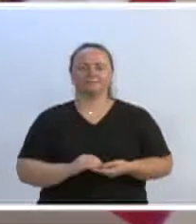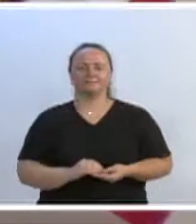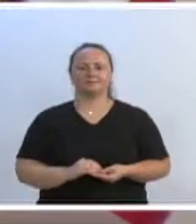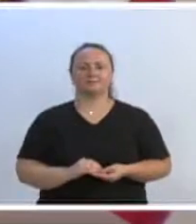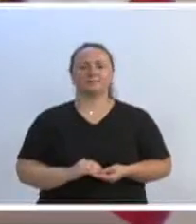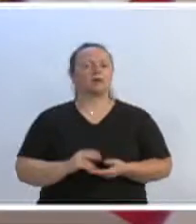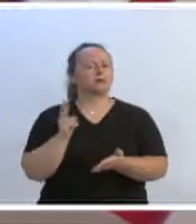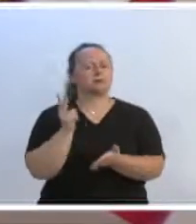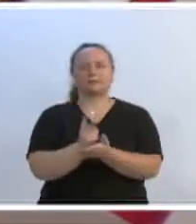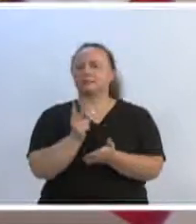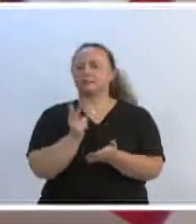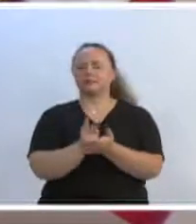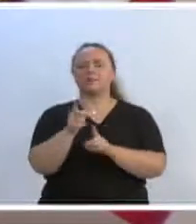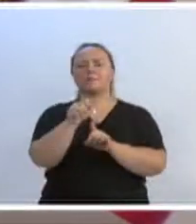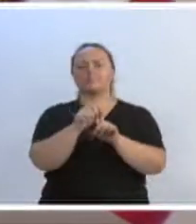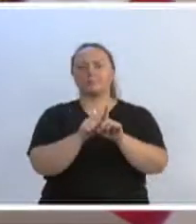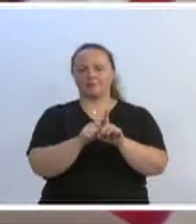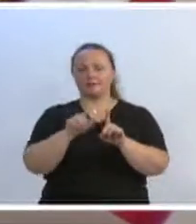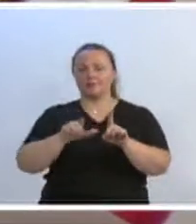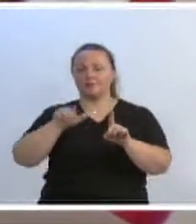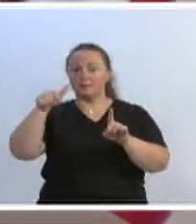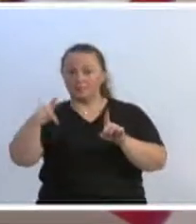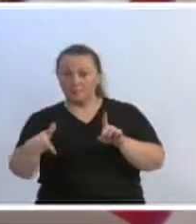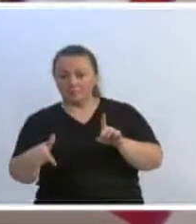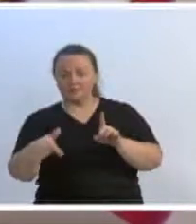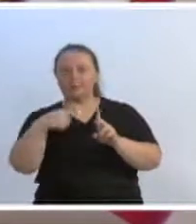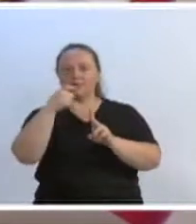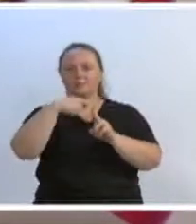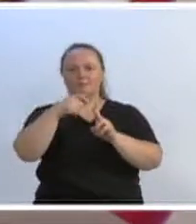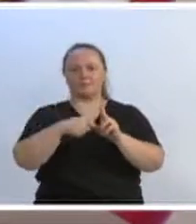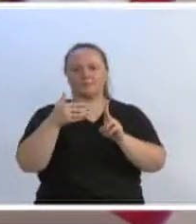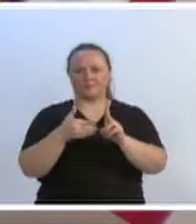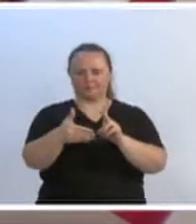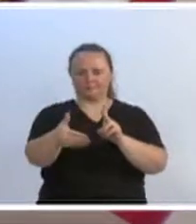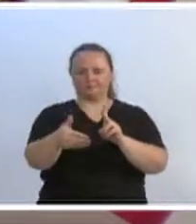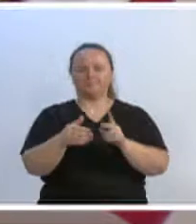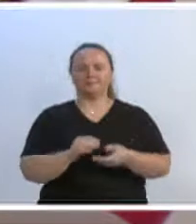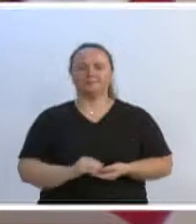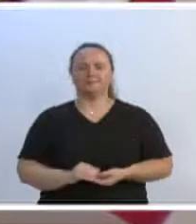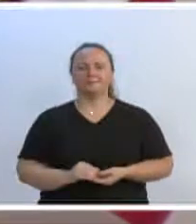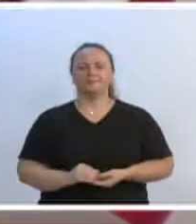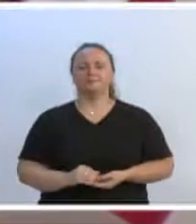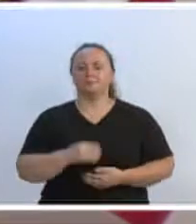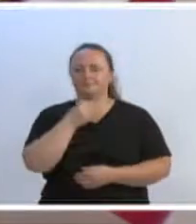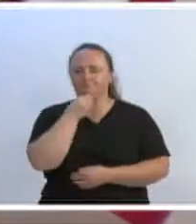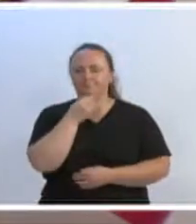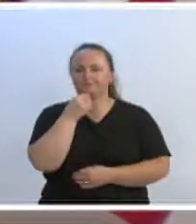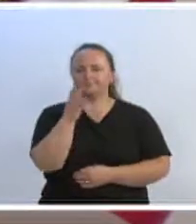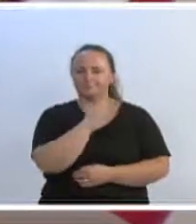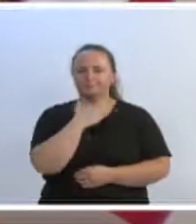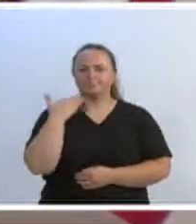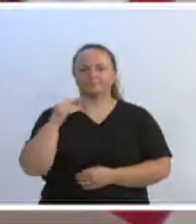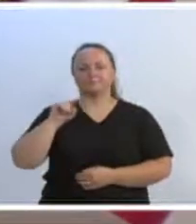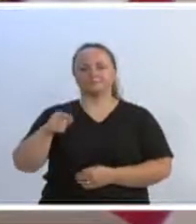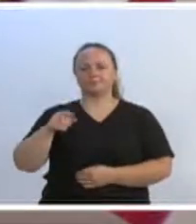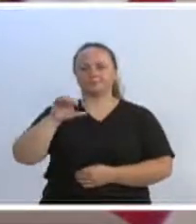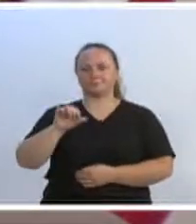32 páginas com textos e artigos relacionados às questões sociais,